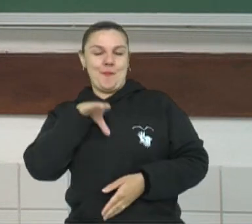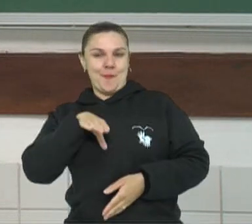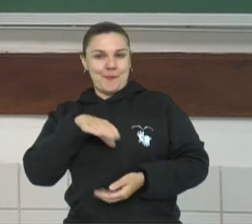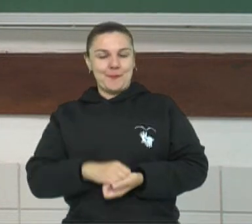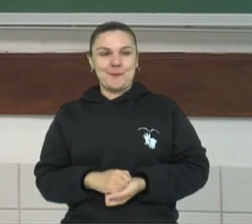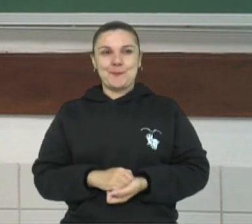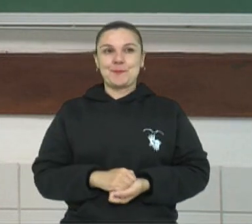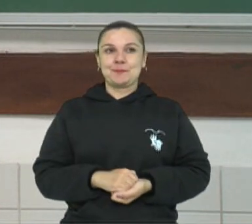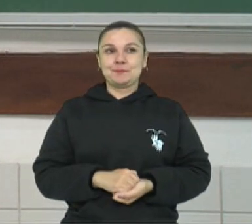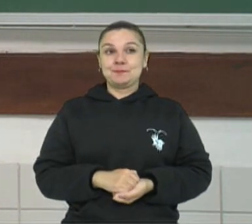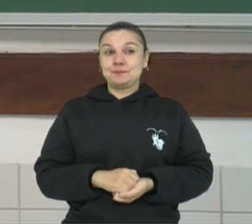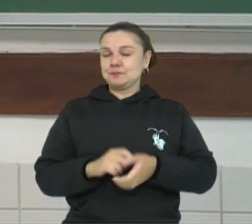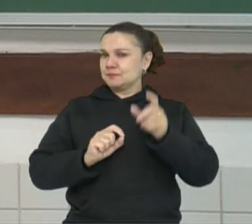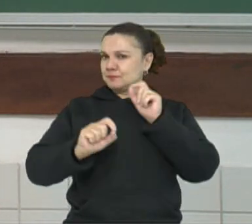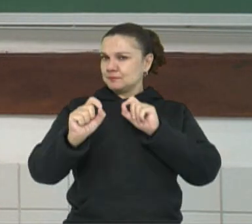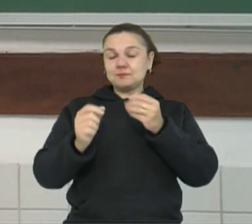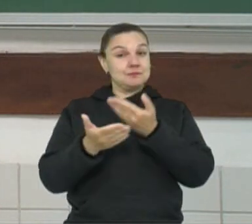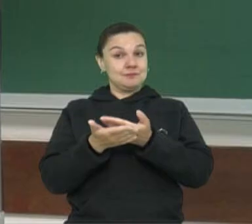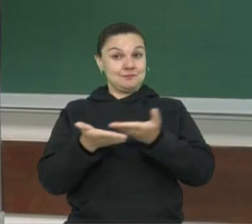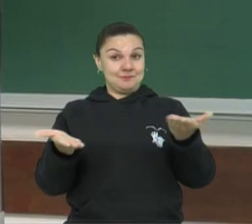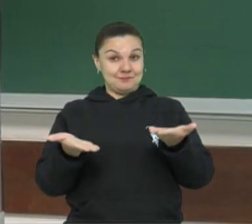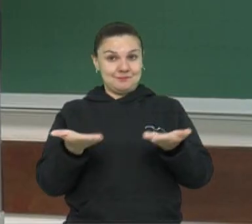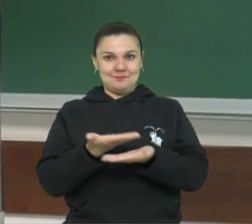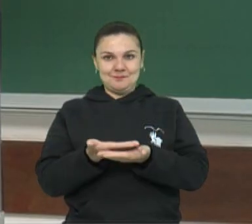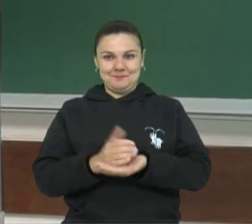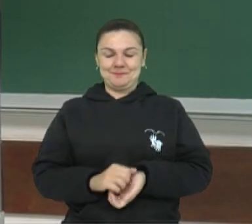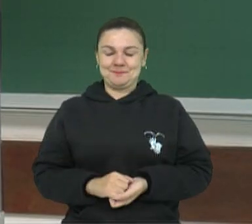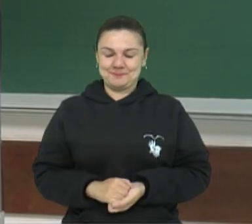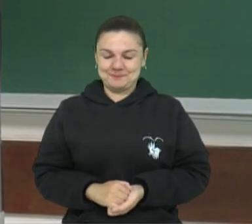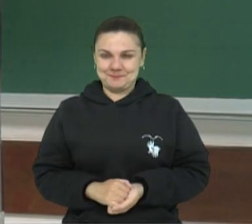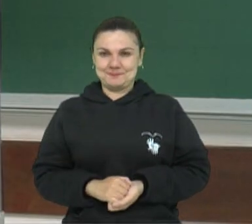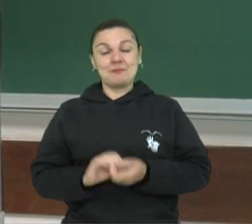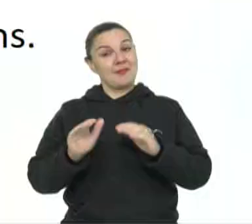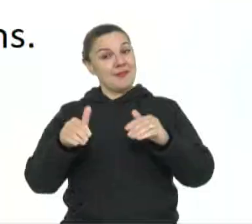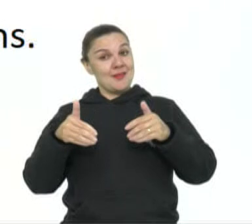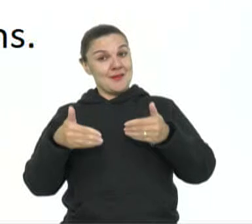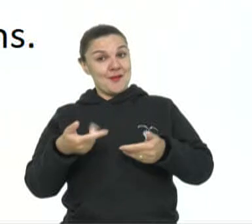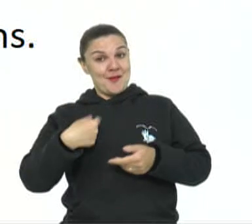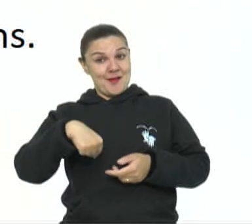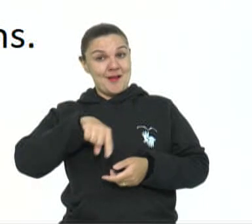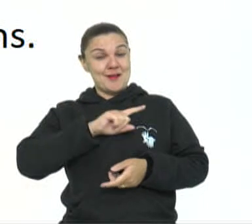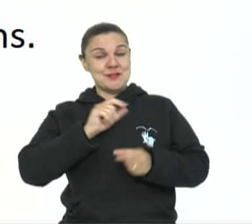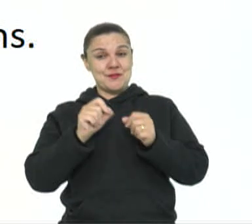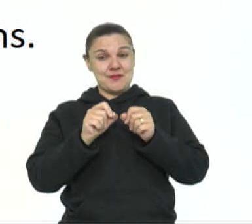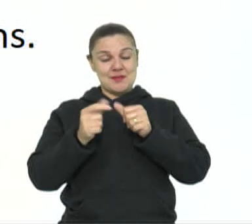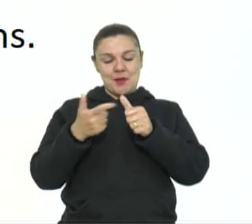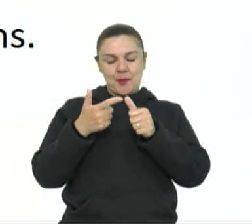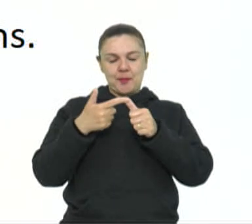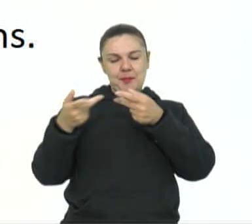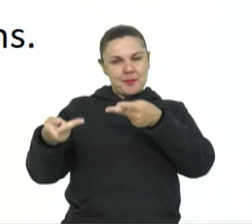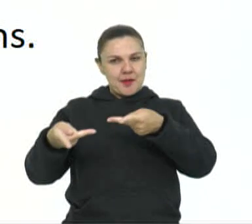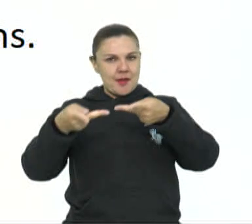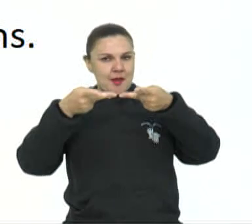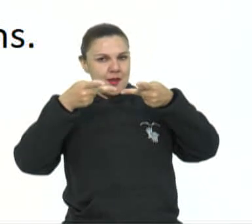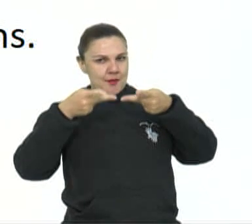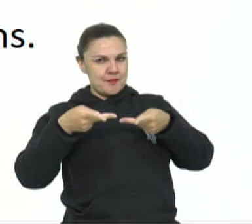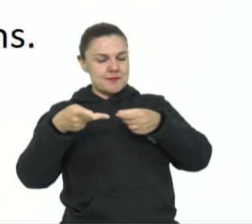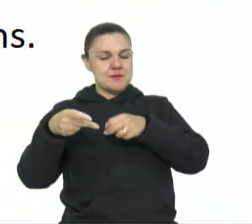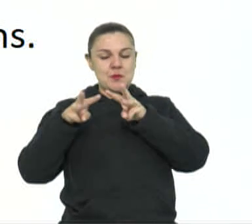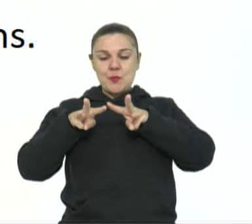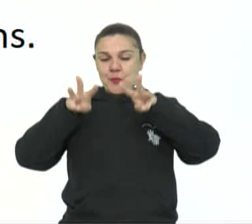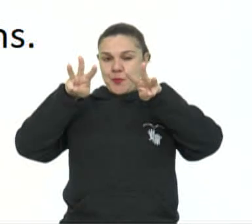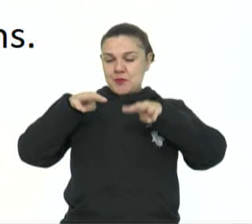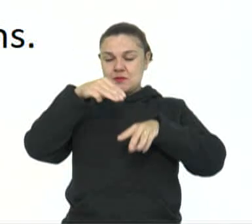portuguesa. O que vimos na aula de hoje, então? Bom, nós fizemos o nosso primeiro tour pelo Museu do